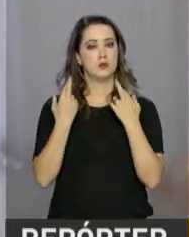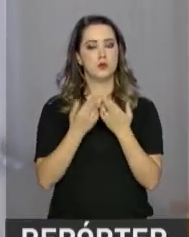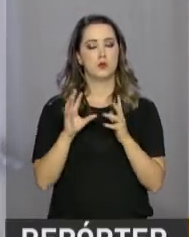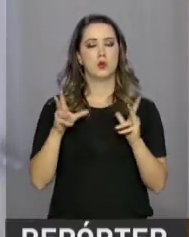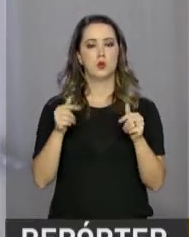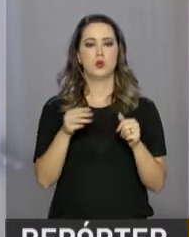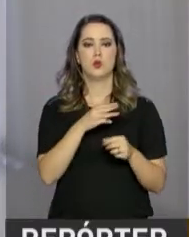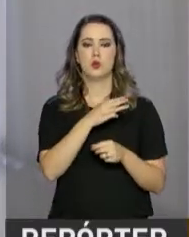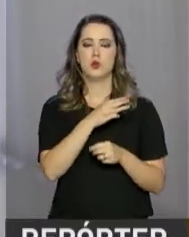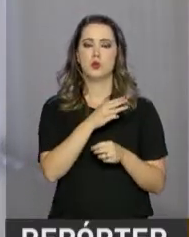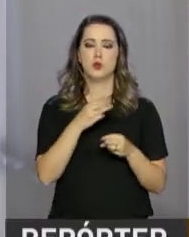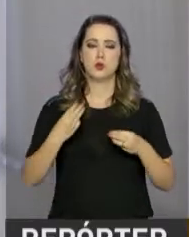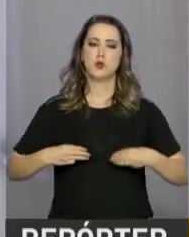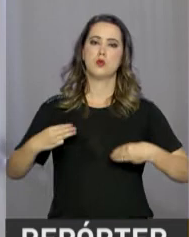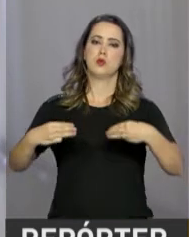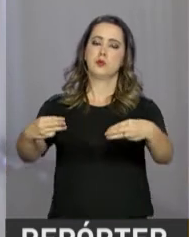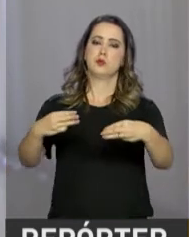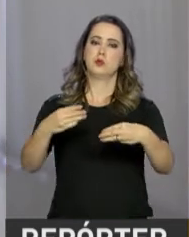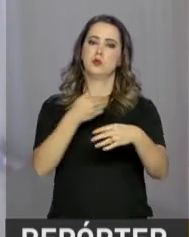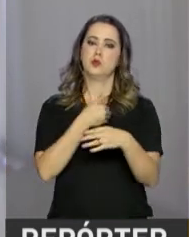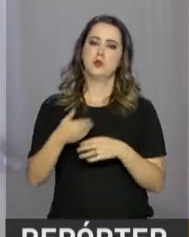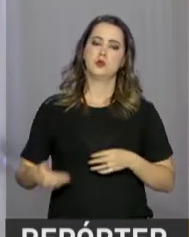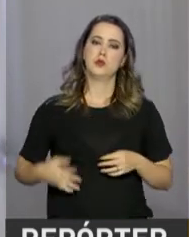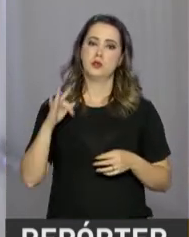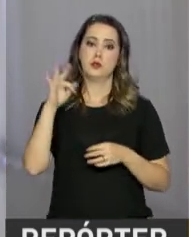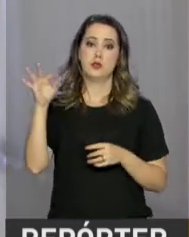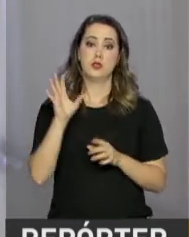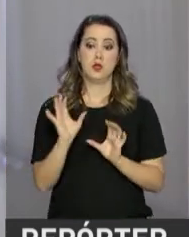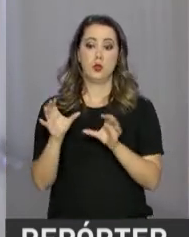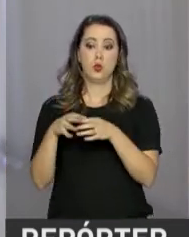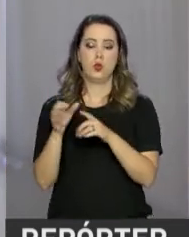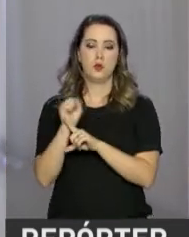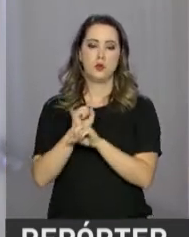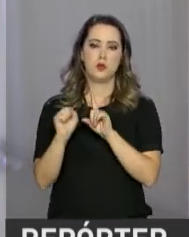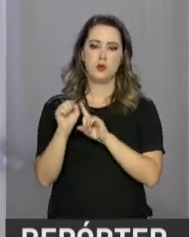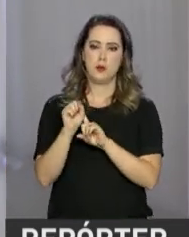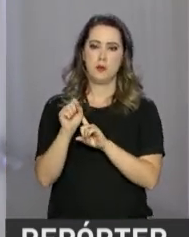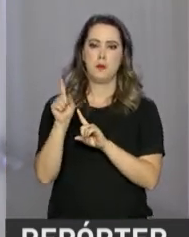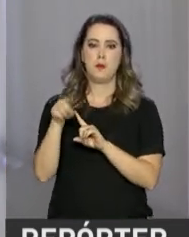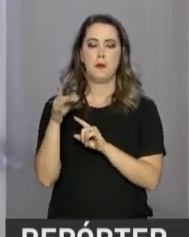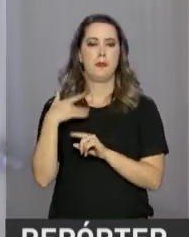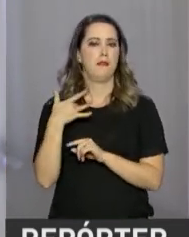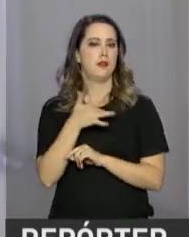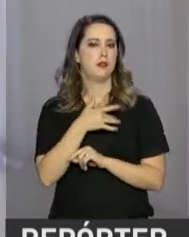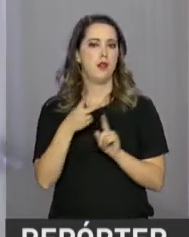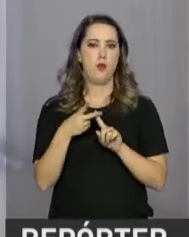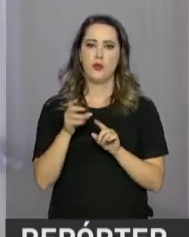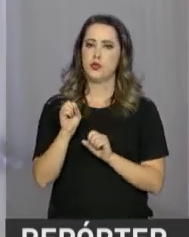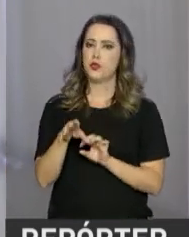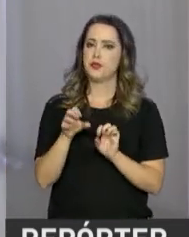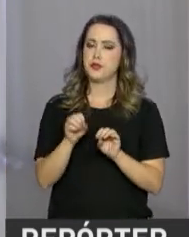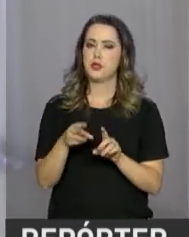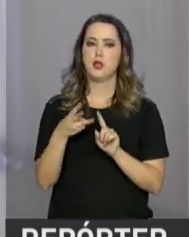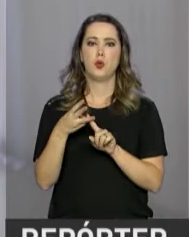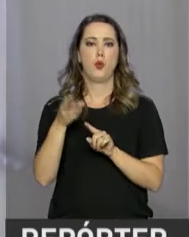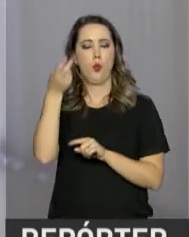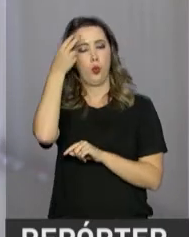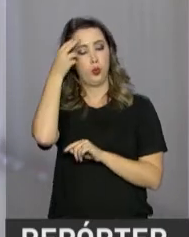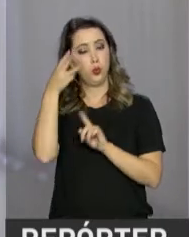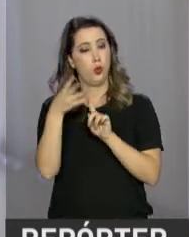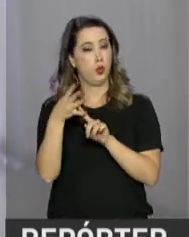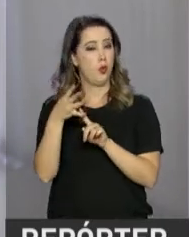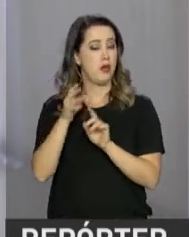todos os ministérios do governo federal da área social portanto saúde educação cultura